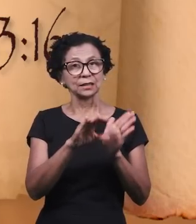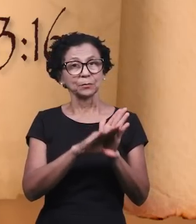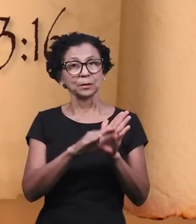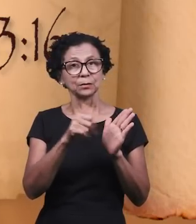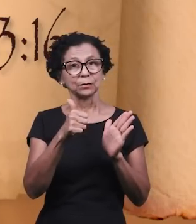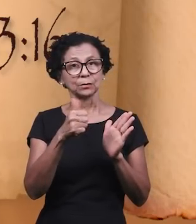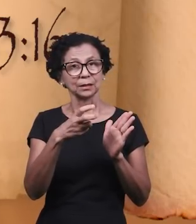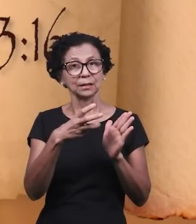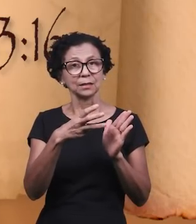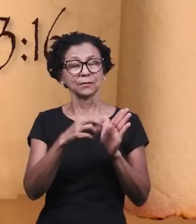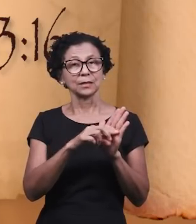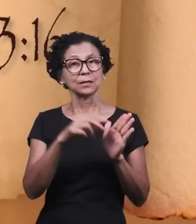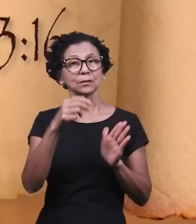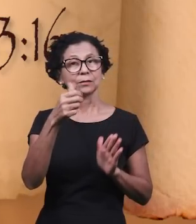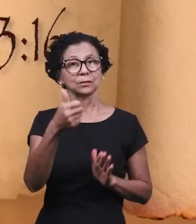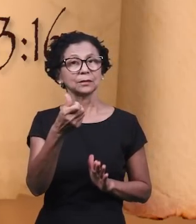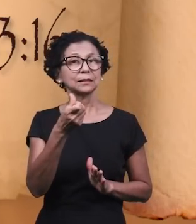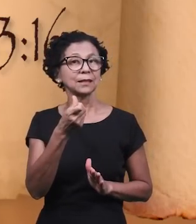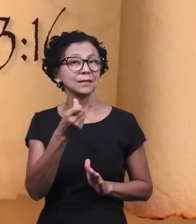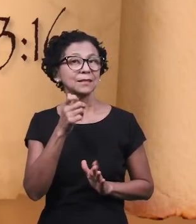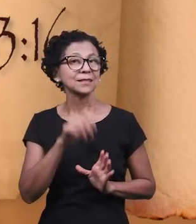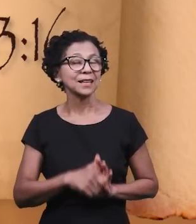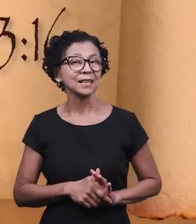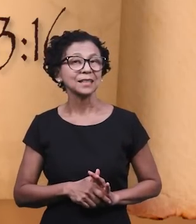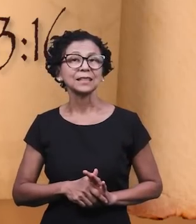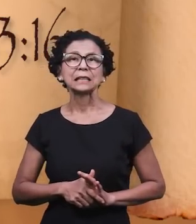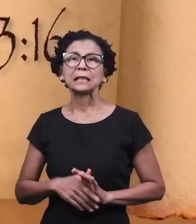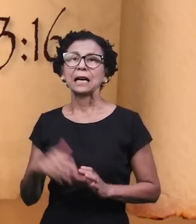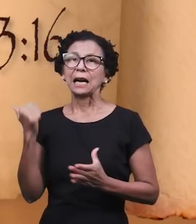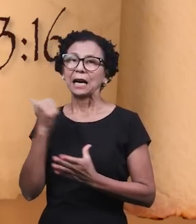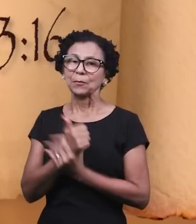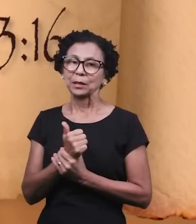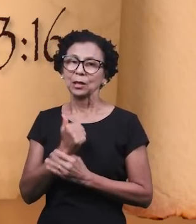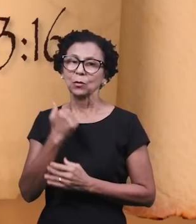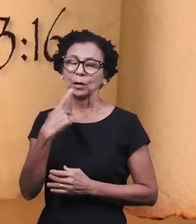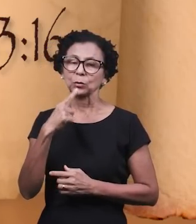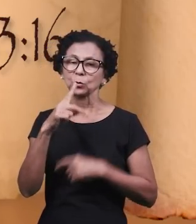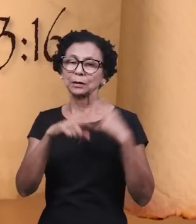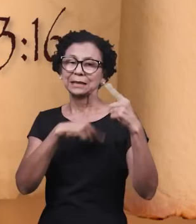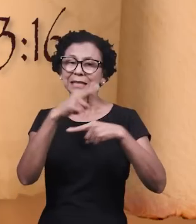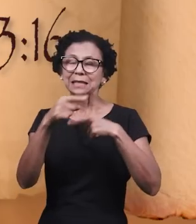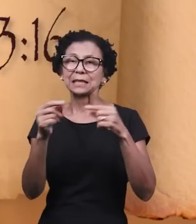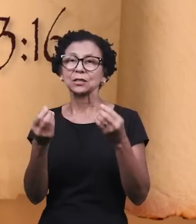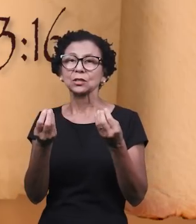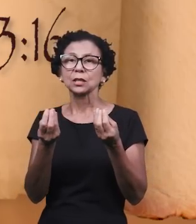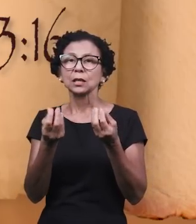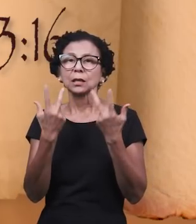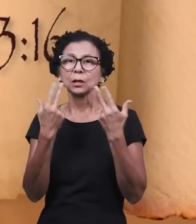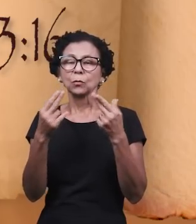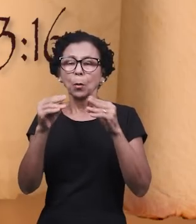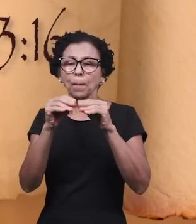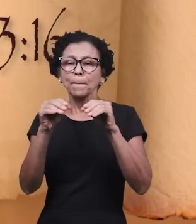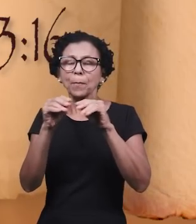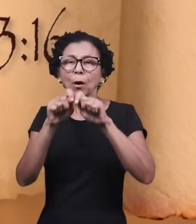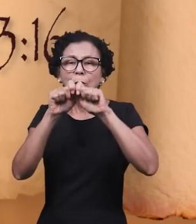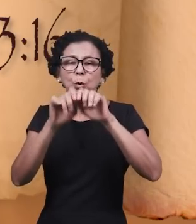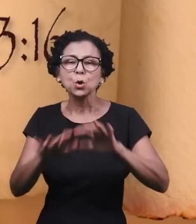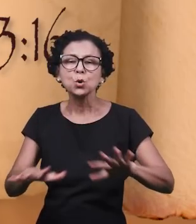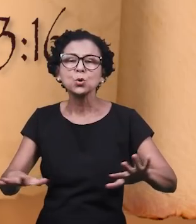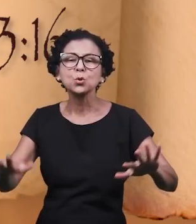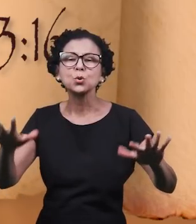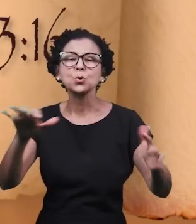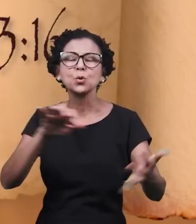passam por Harã primeiro, não vão numa rota reta, mas há um caminho ali muito desértico e de